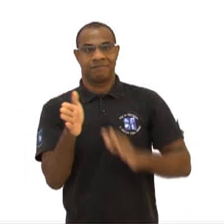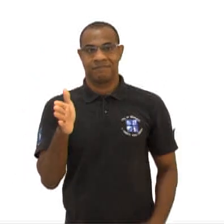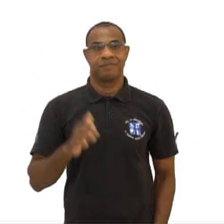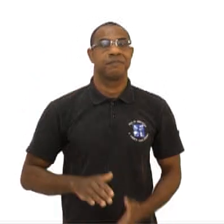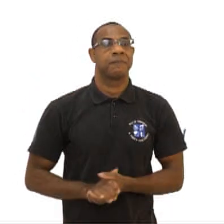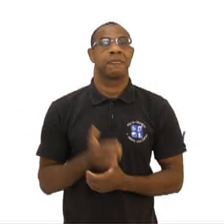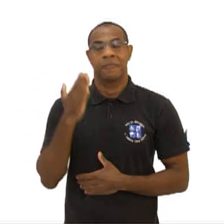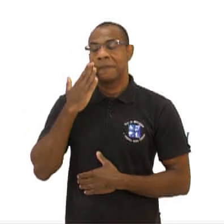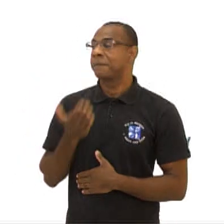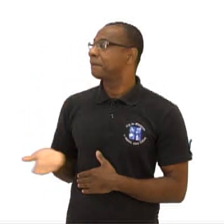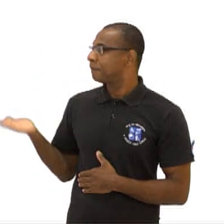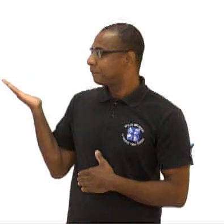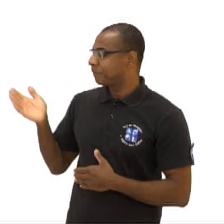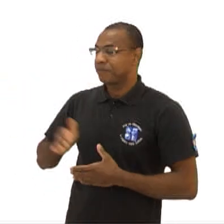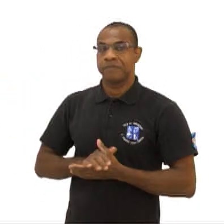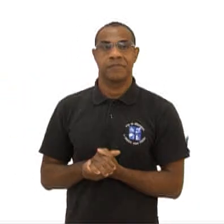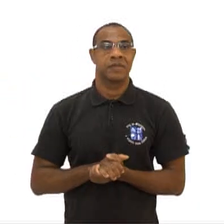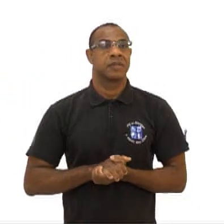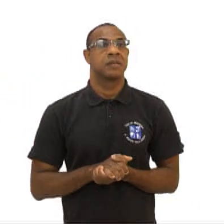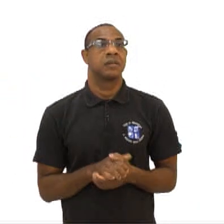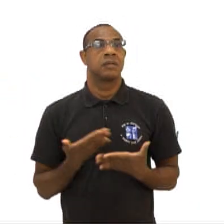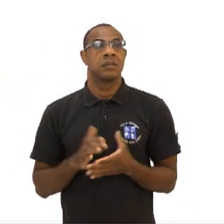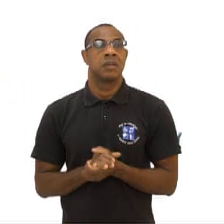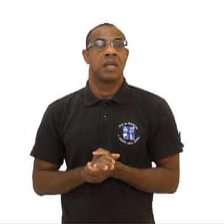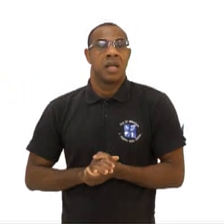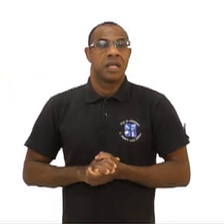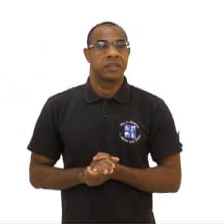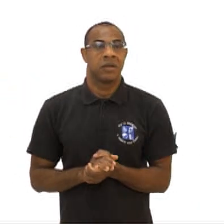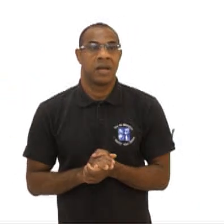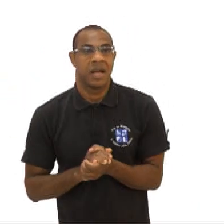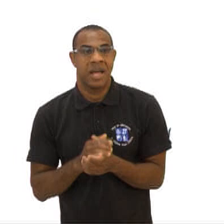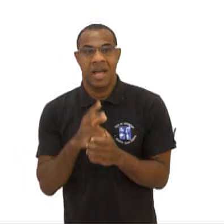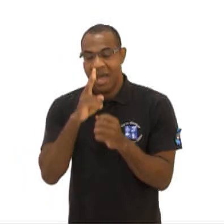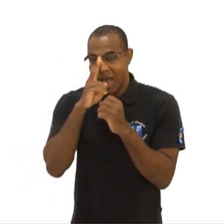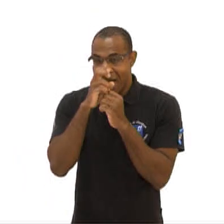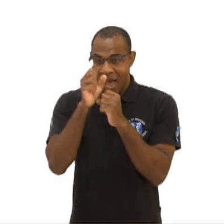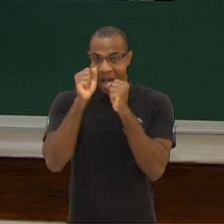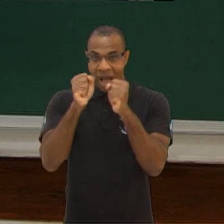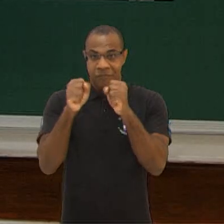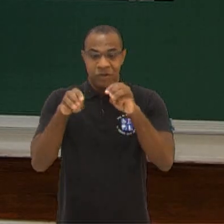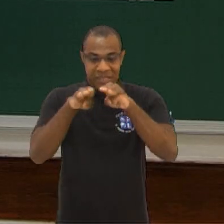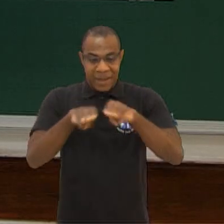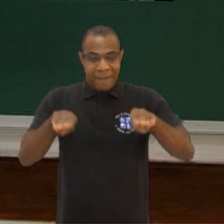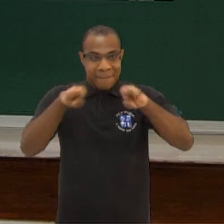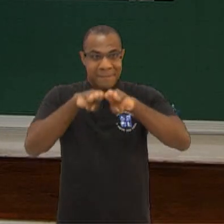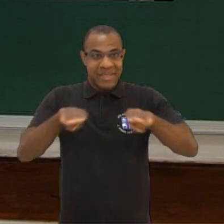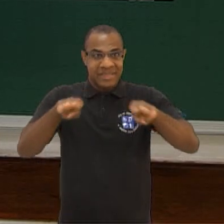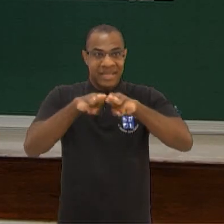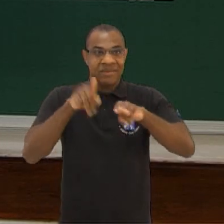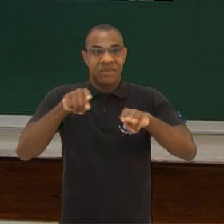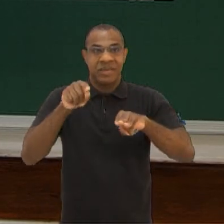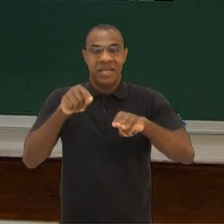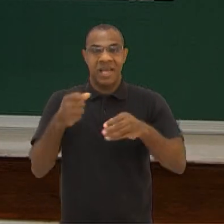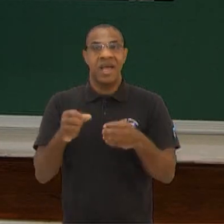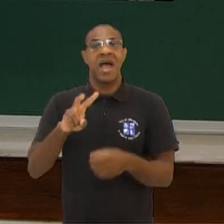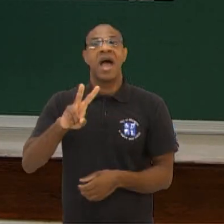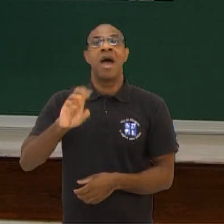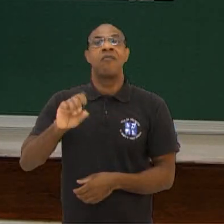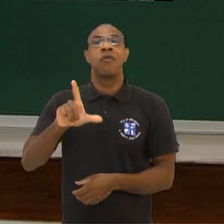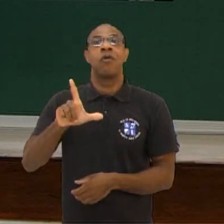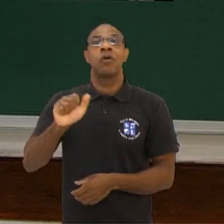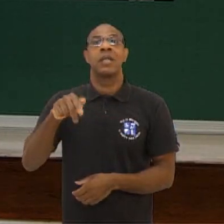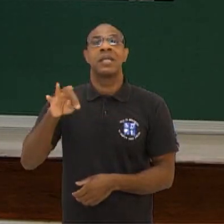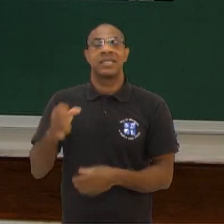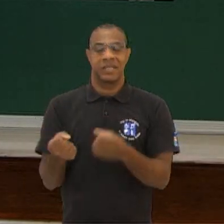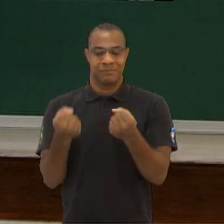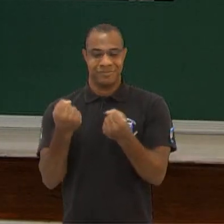força magnética, nós podemos dizer que ela é um volante. O carro ele tem 5 aceleradores. 5